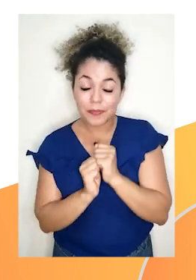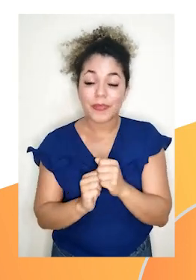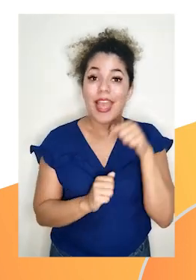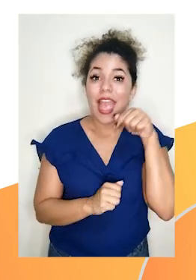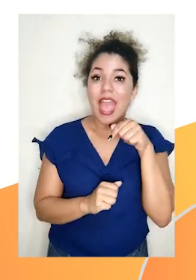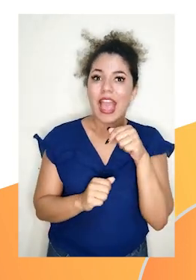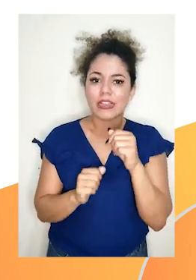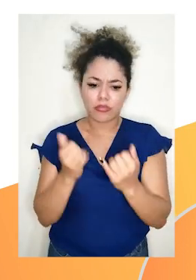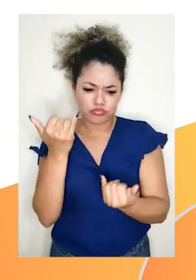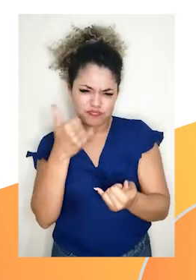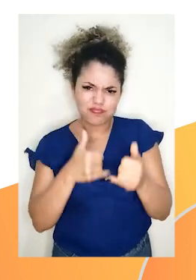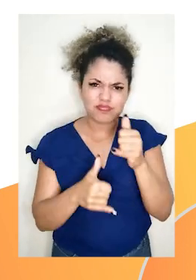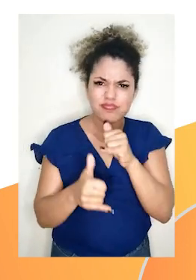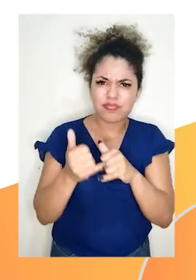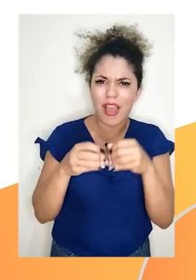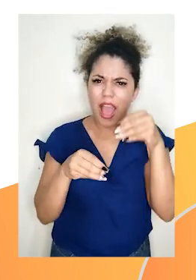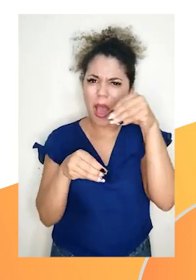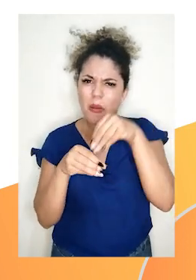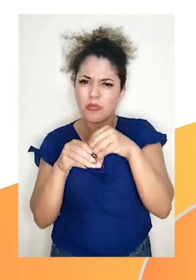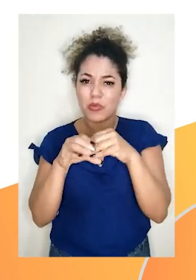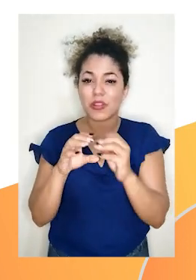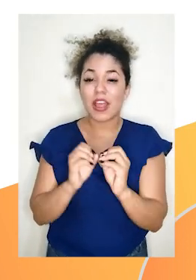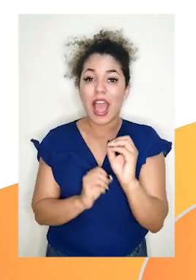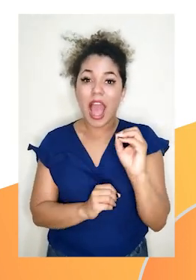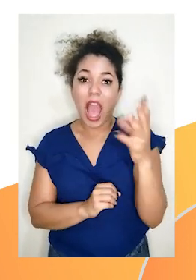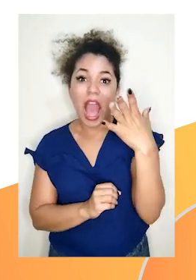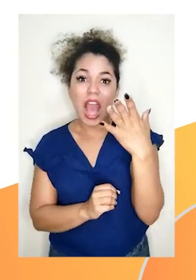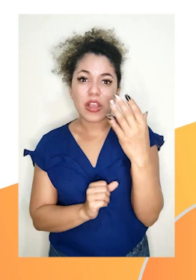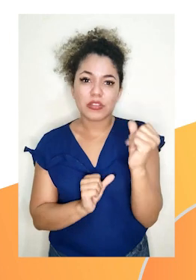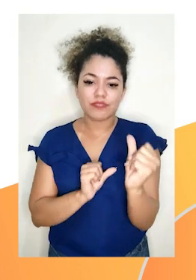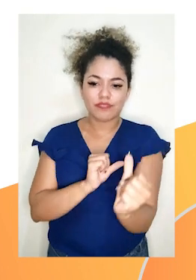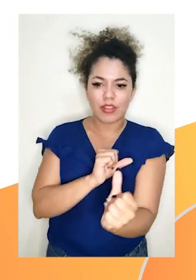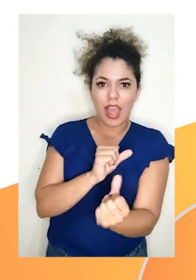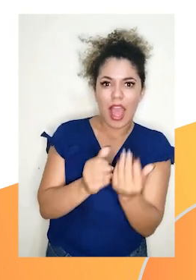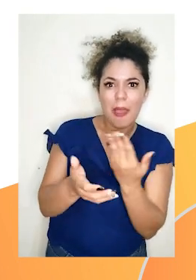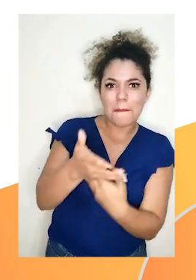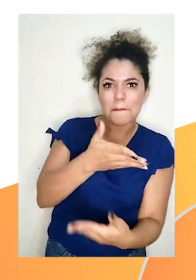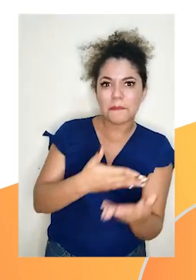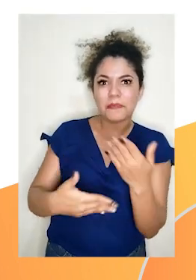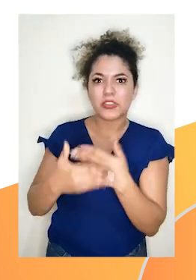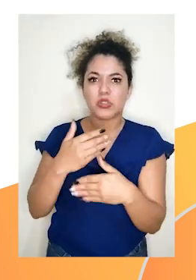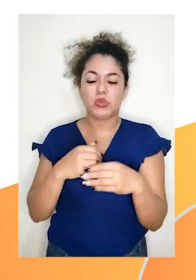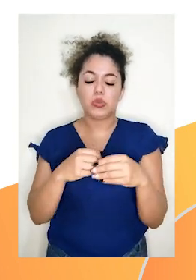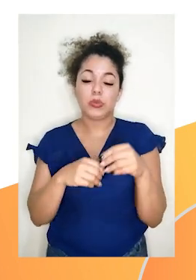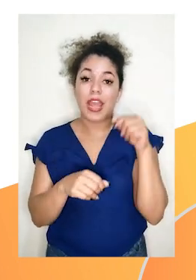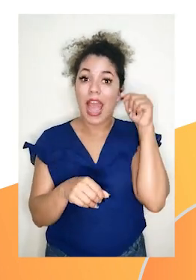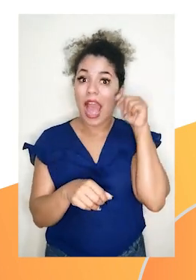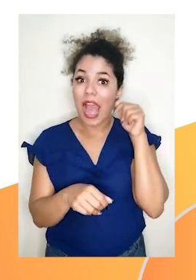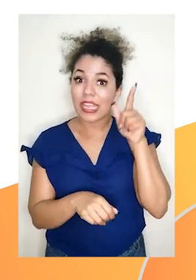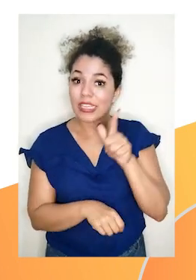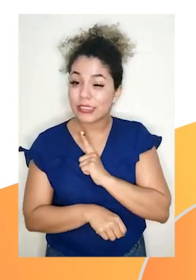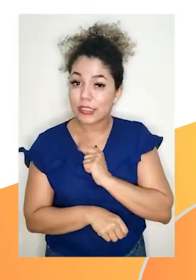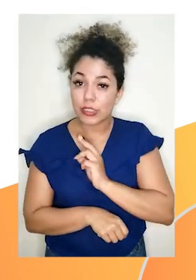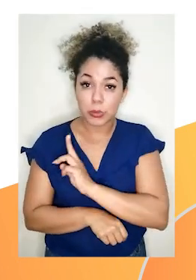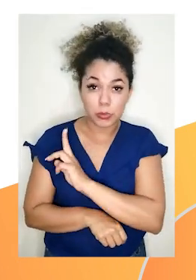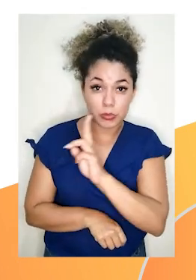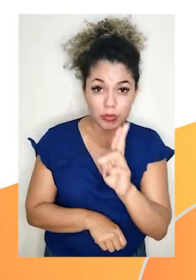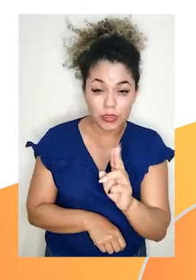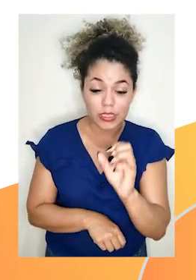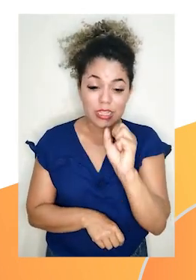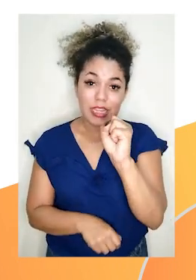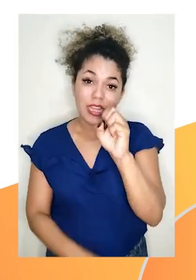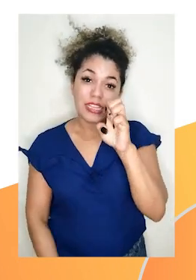apresentam atividade em seu núcleo, no qual ocorrem as reações de fusão nuclear. Aqui nós temos o que chamamos de